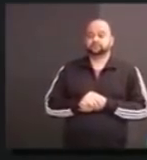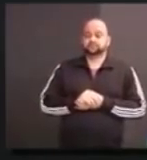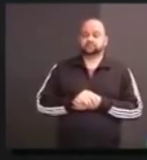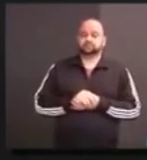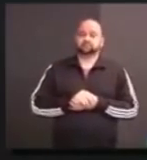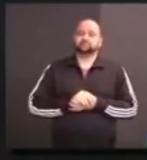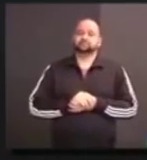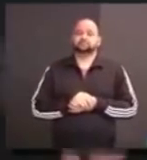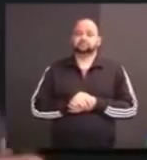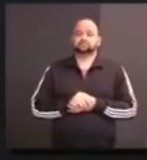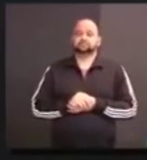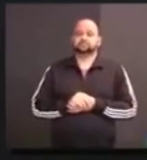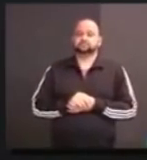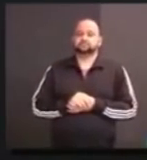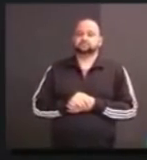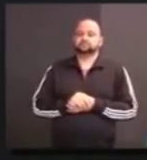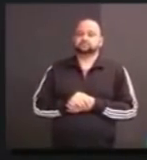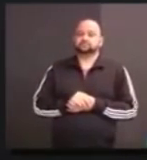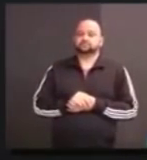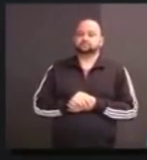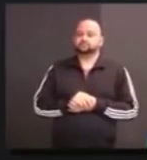Eu quero saber.